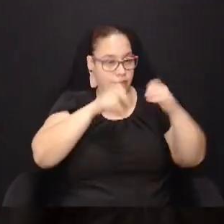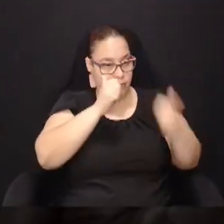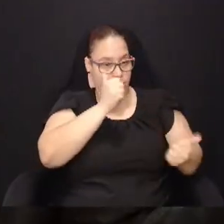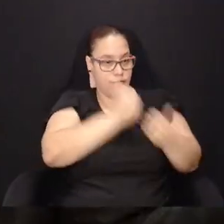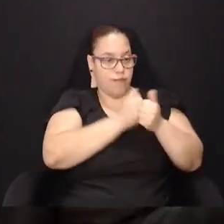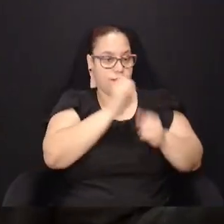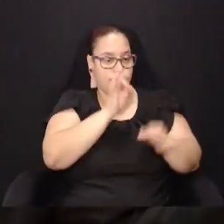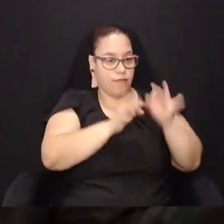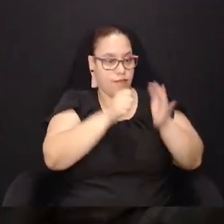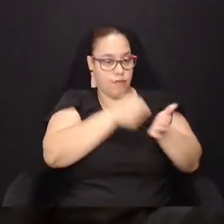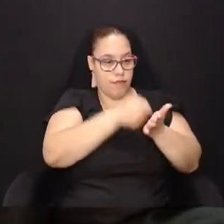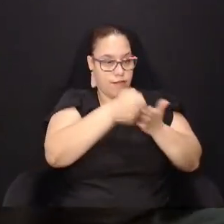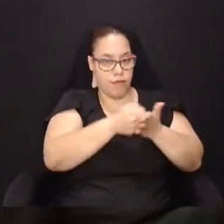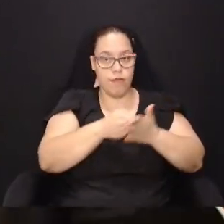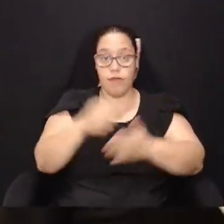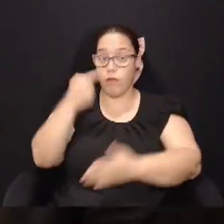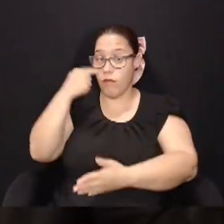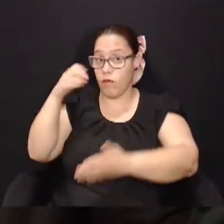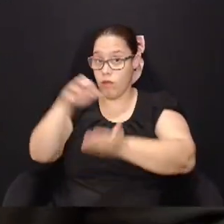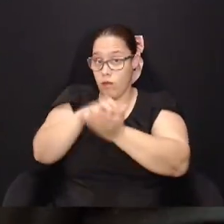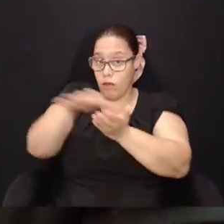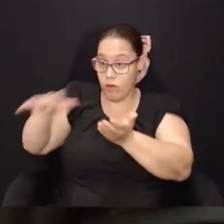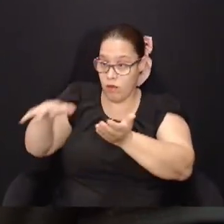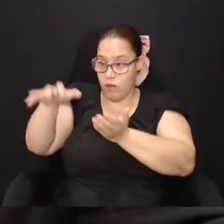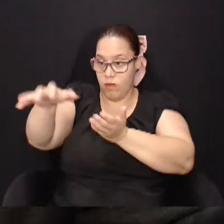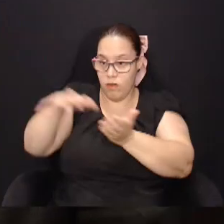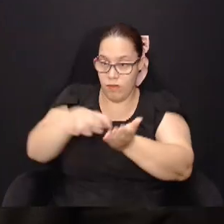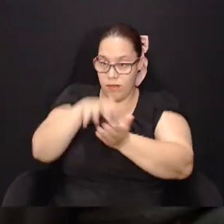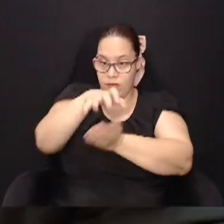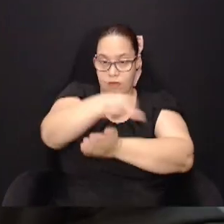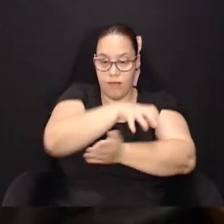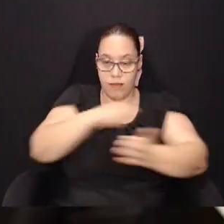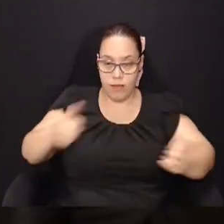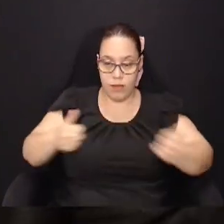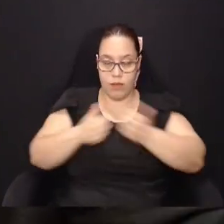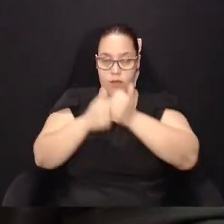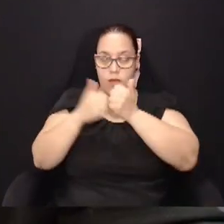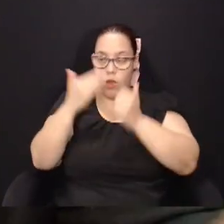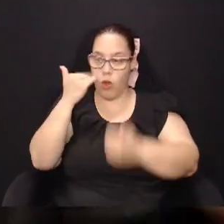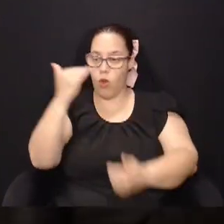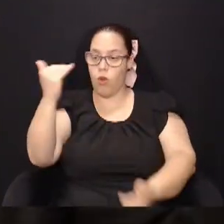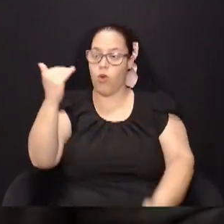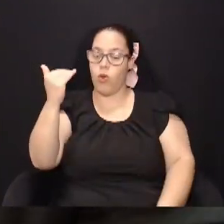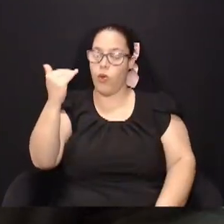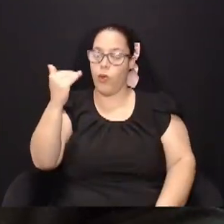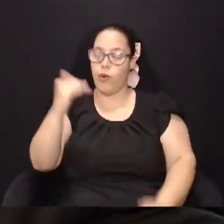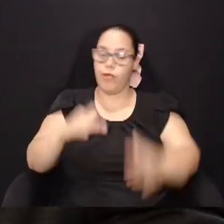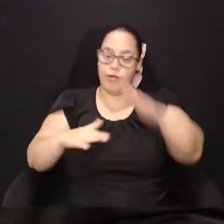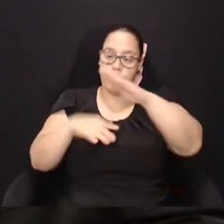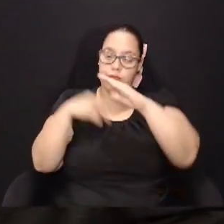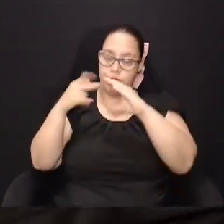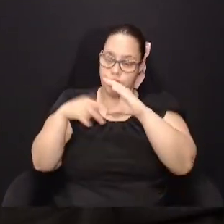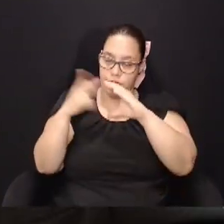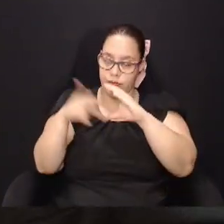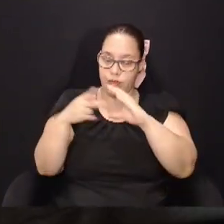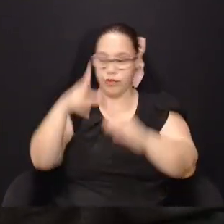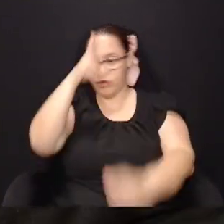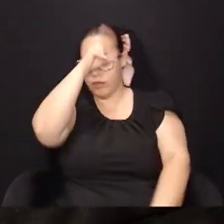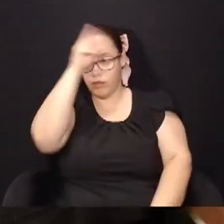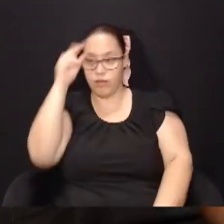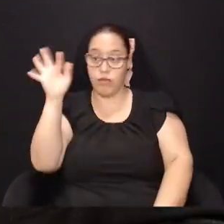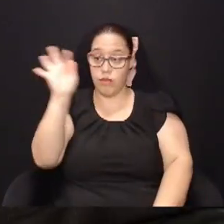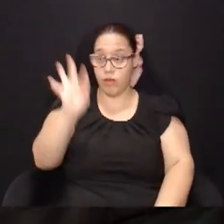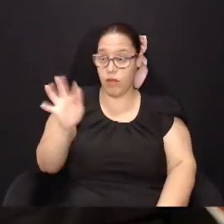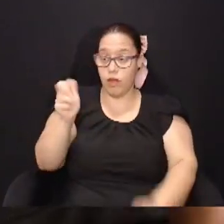Ao descentralizar, é aproximar e atrair tanto câmaras, prefeituras, universidades, para